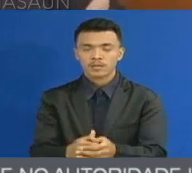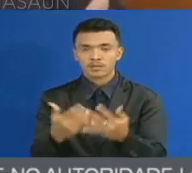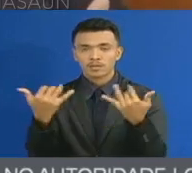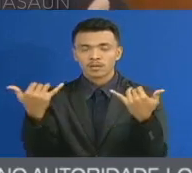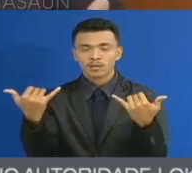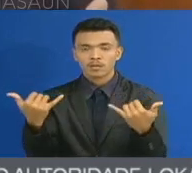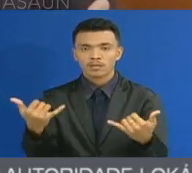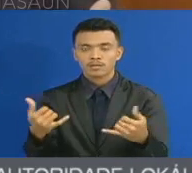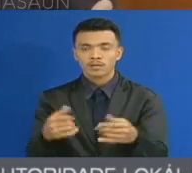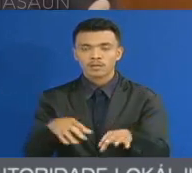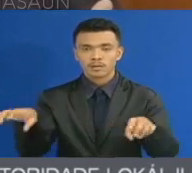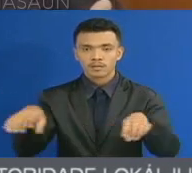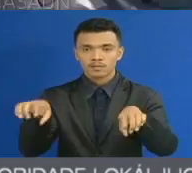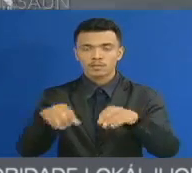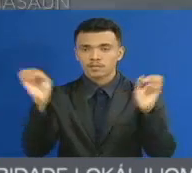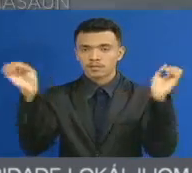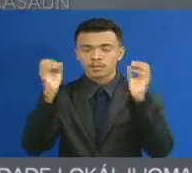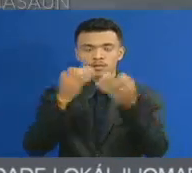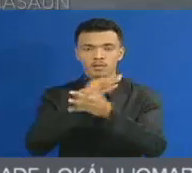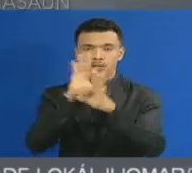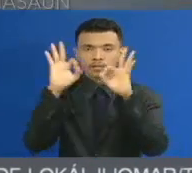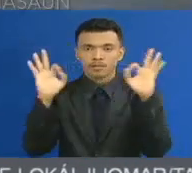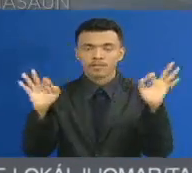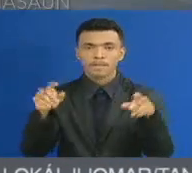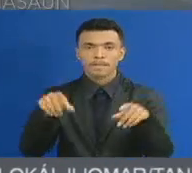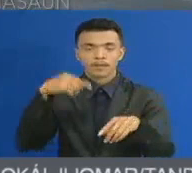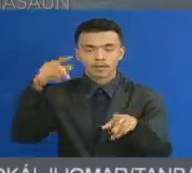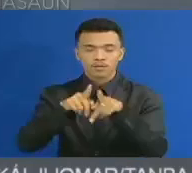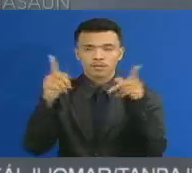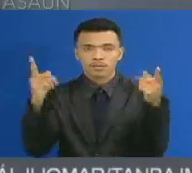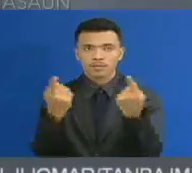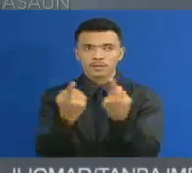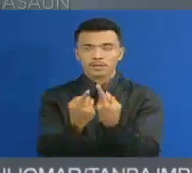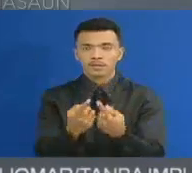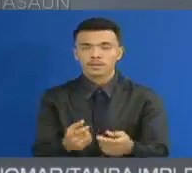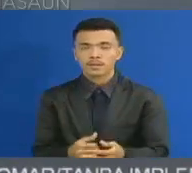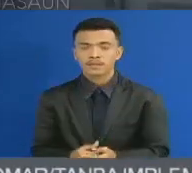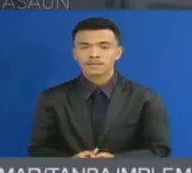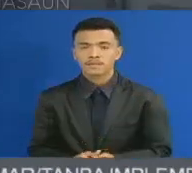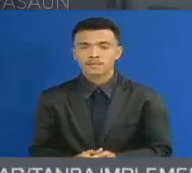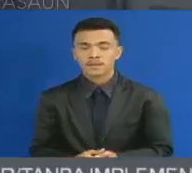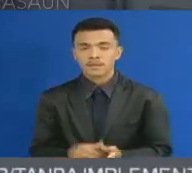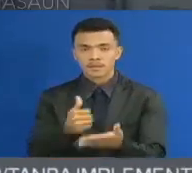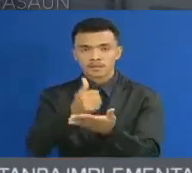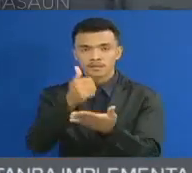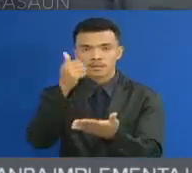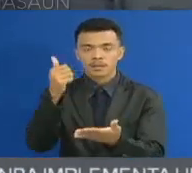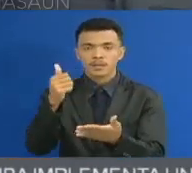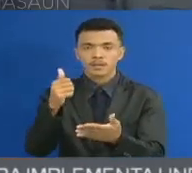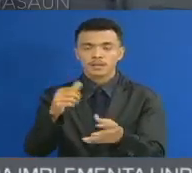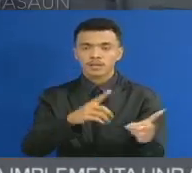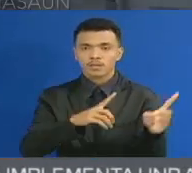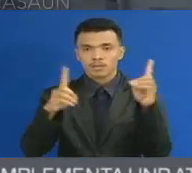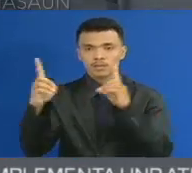utama, processo ne la conclui. Entretanto, companhia Govnen Estar Unipessoal Limitada Magmanan concurso no